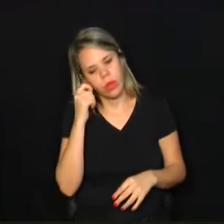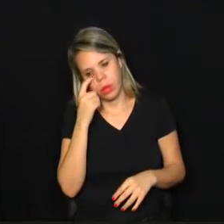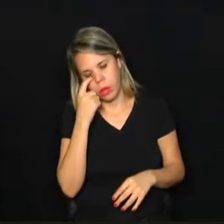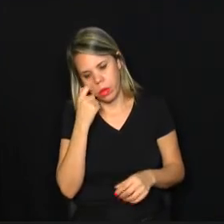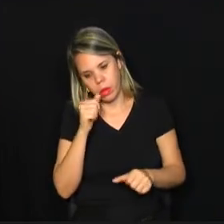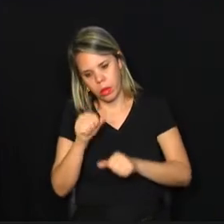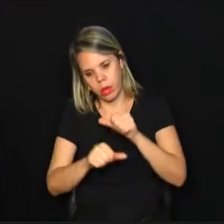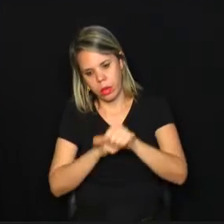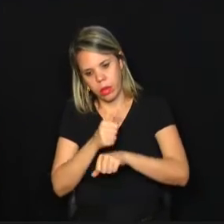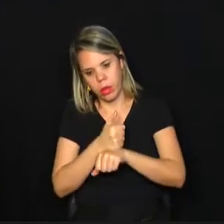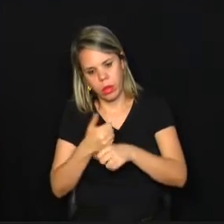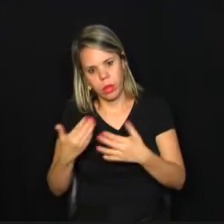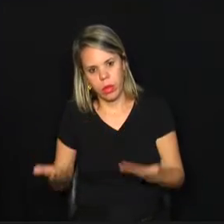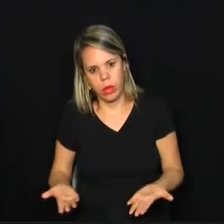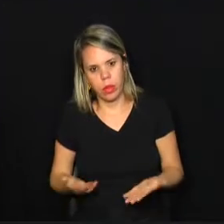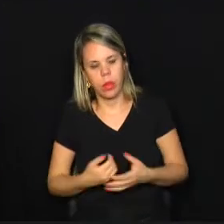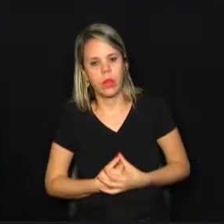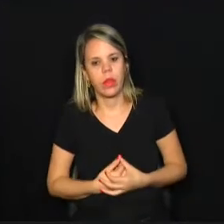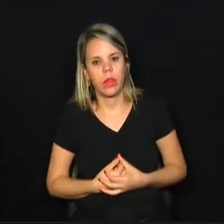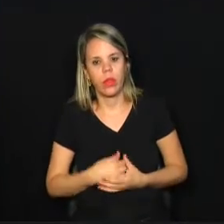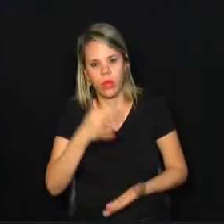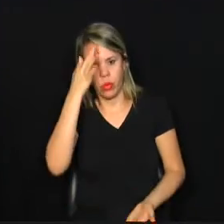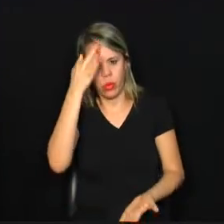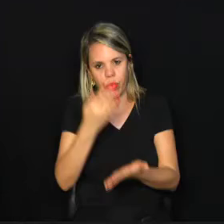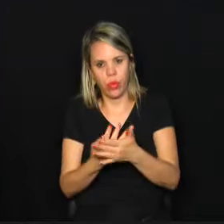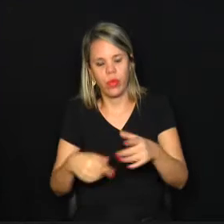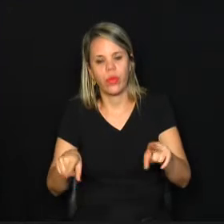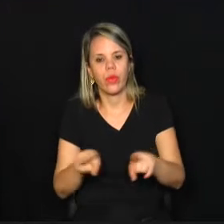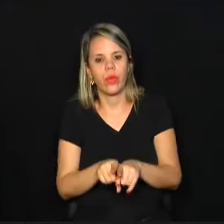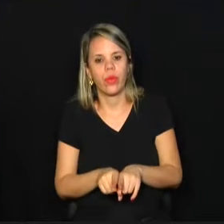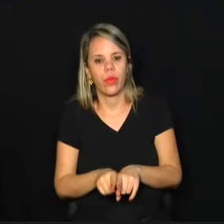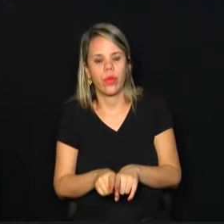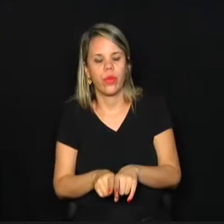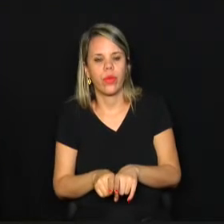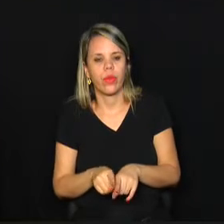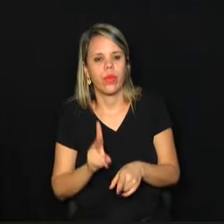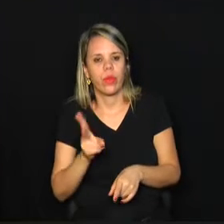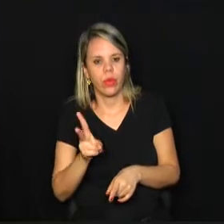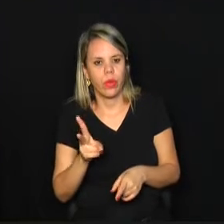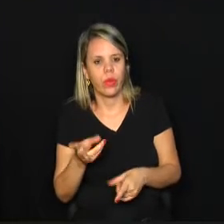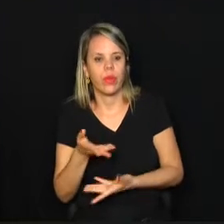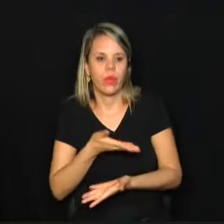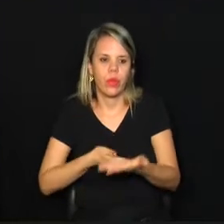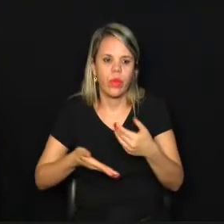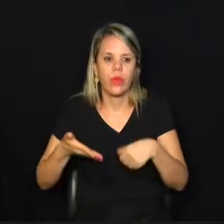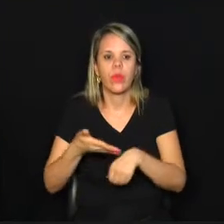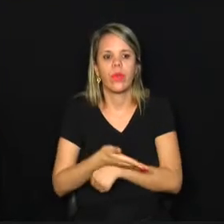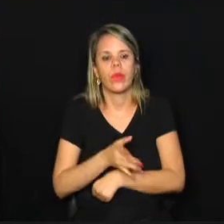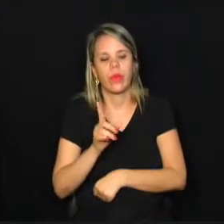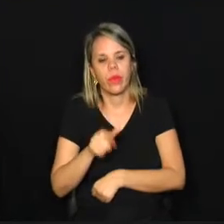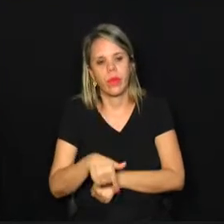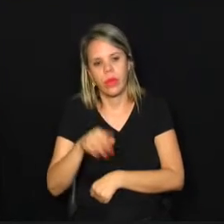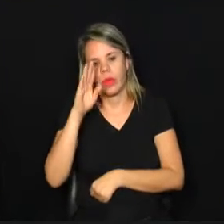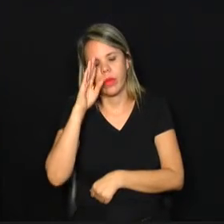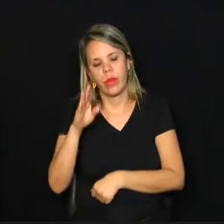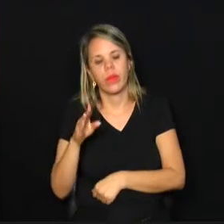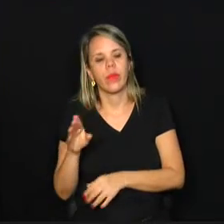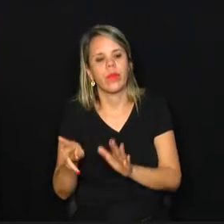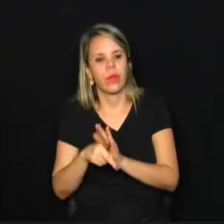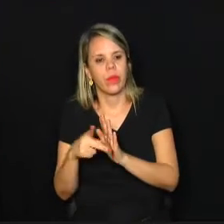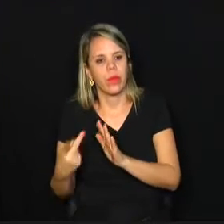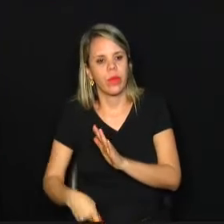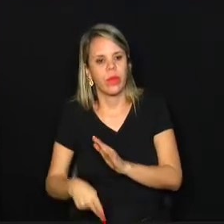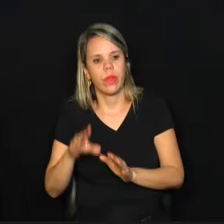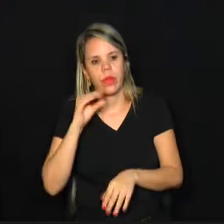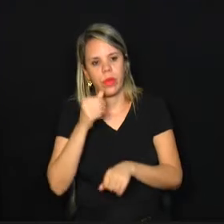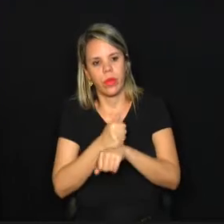transformou em função, são funções de confiança também, porque a fidúcia está sempre envolvida, mas eles são de titularidade exclusiva do servidor